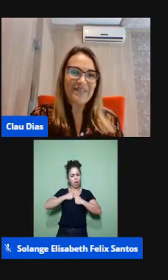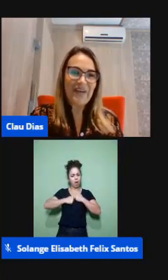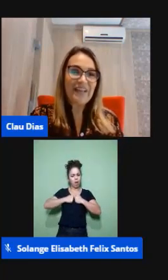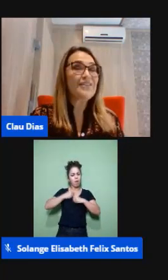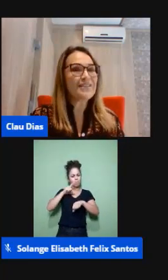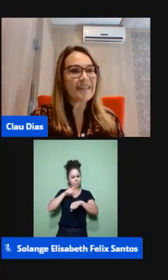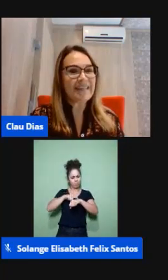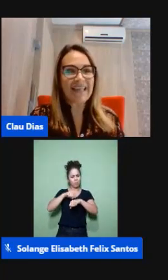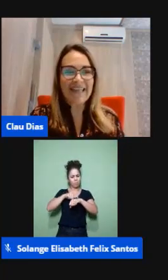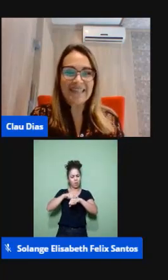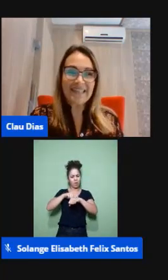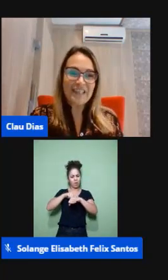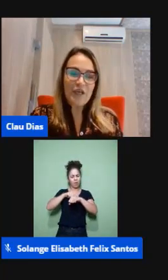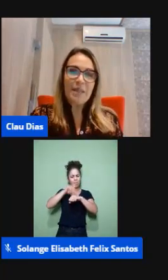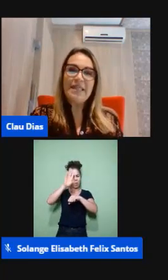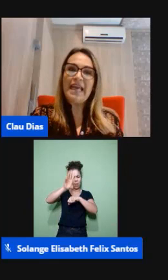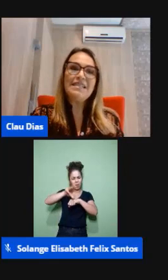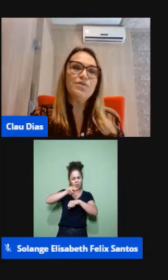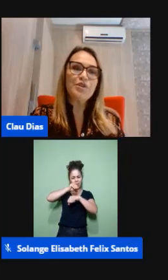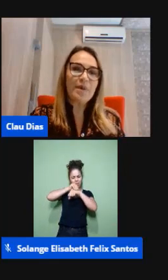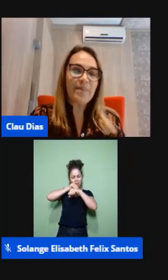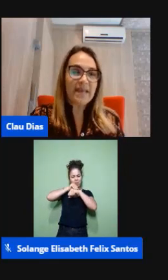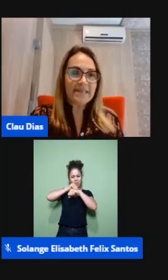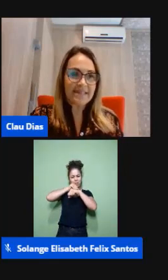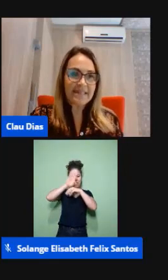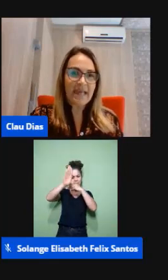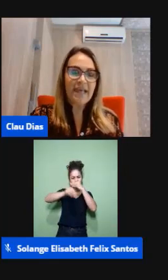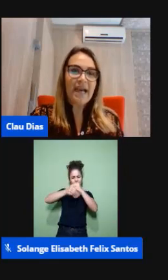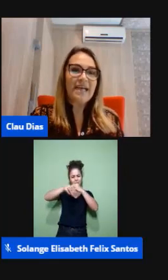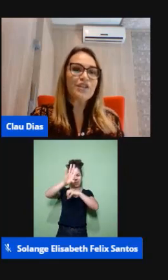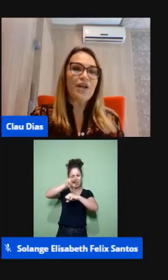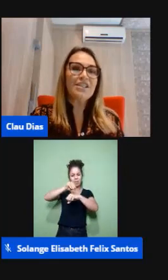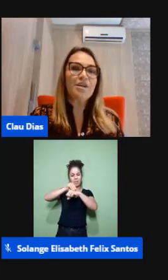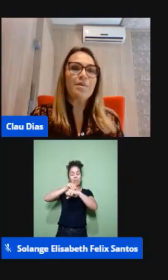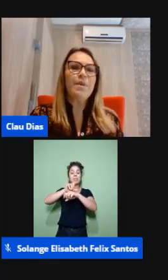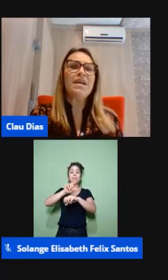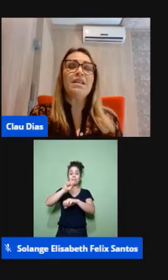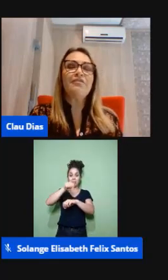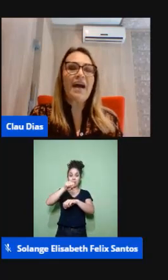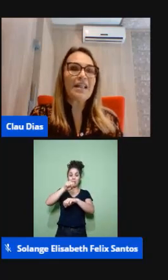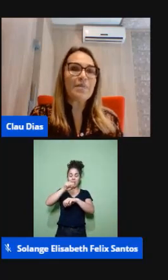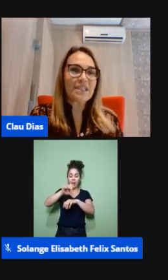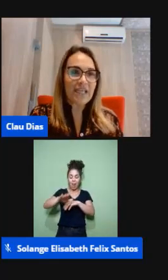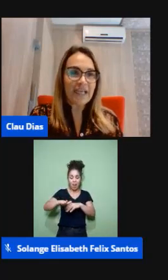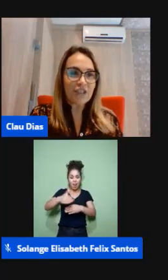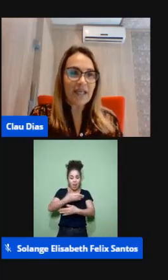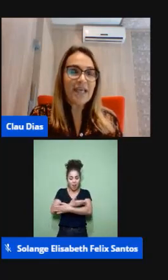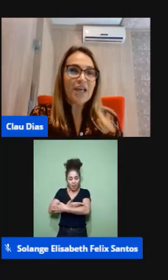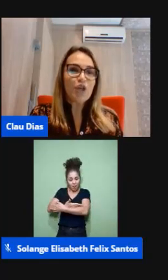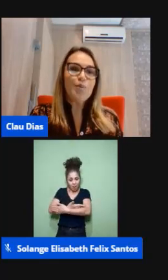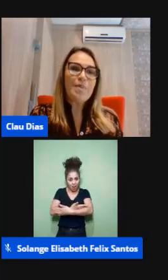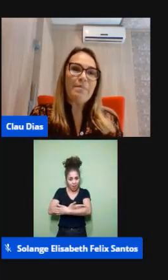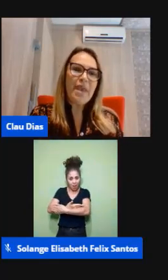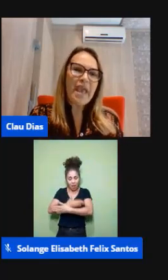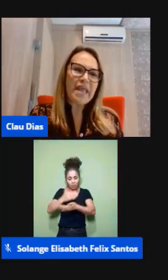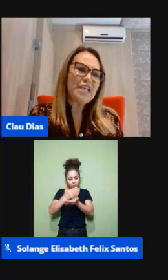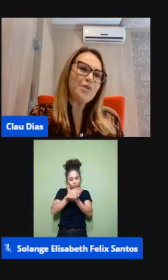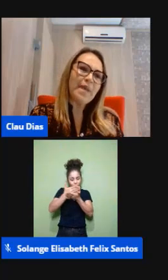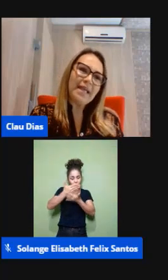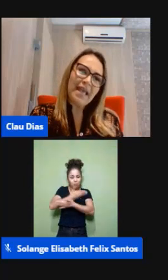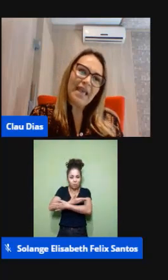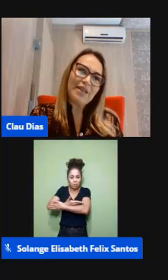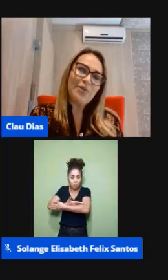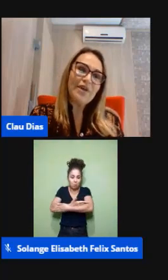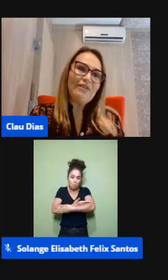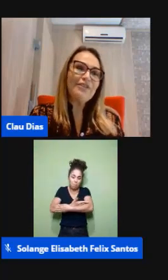agregar conhecimento? Com certeza, desde os bebês, né? A escola de M. Pickler fala para gente, né? Do bebê,